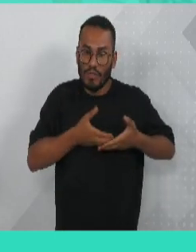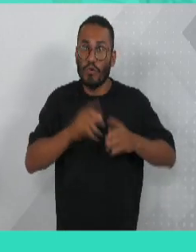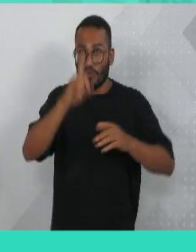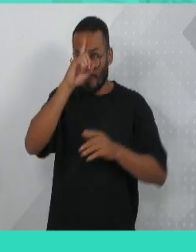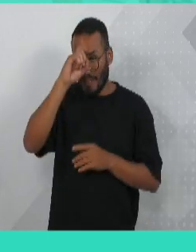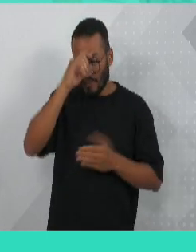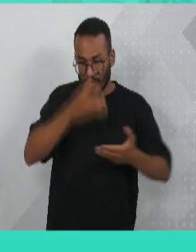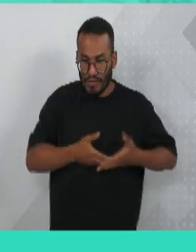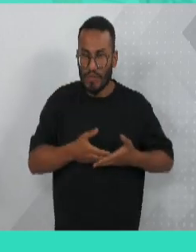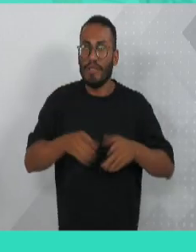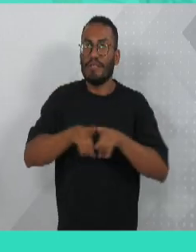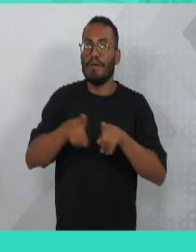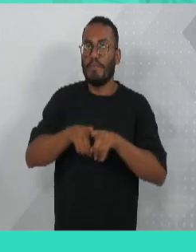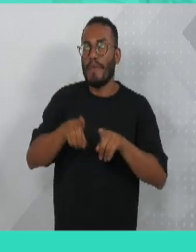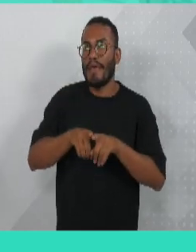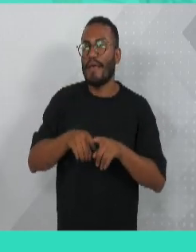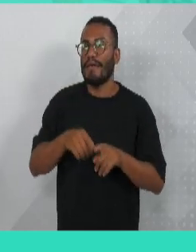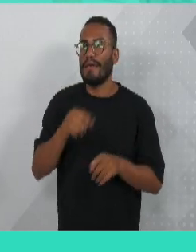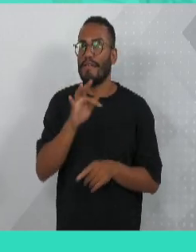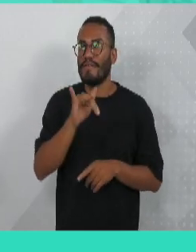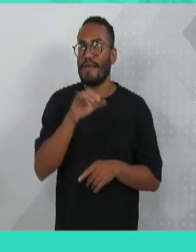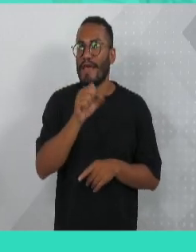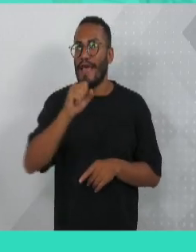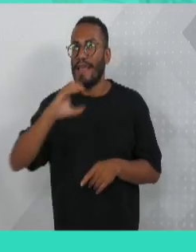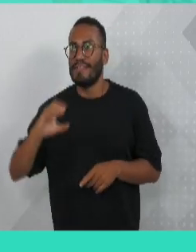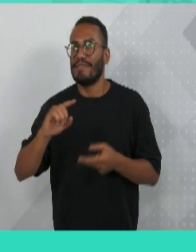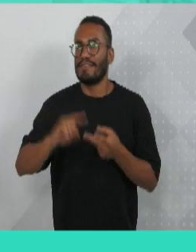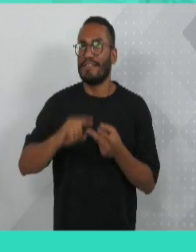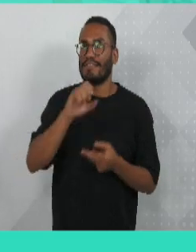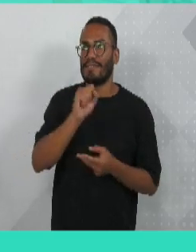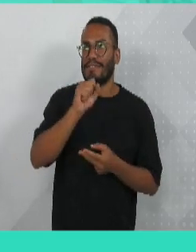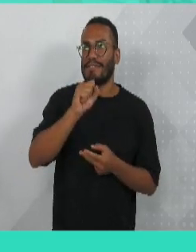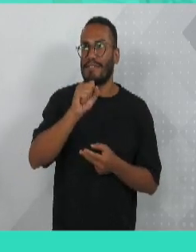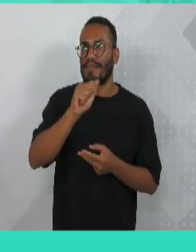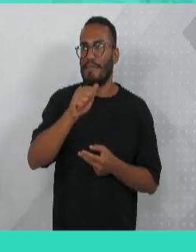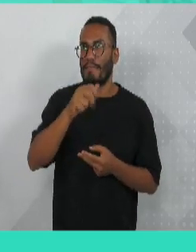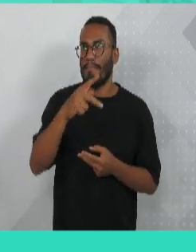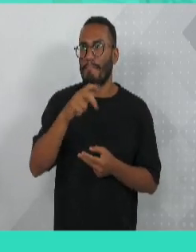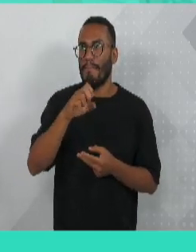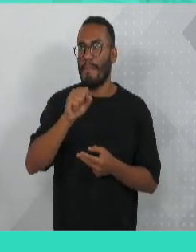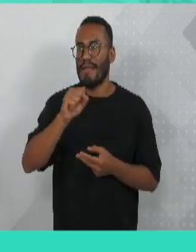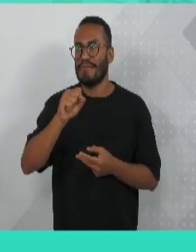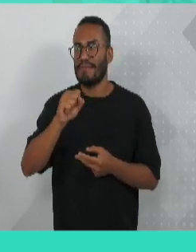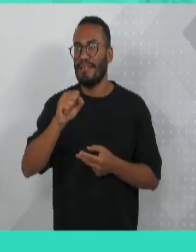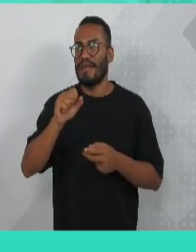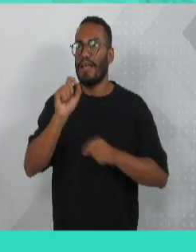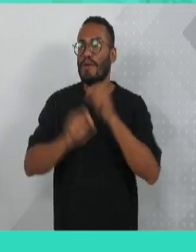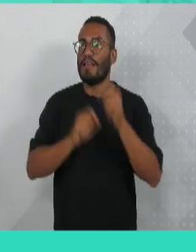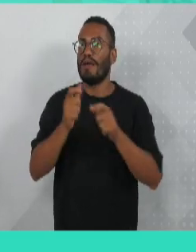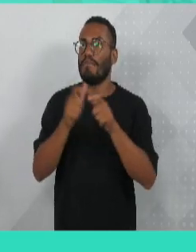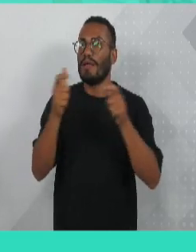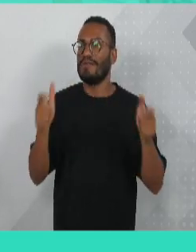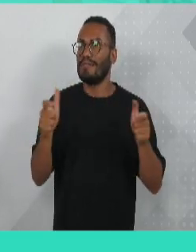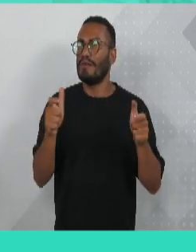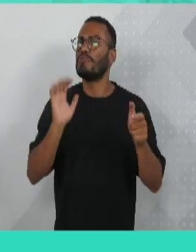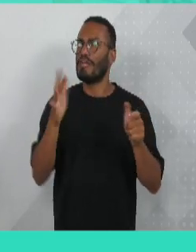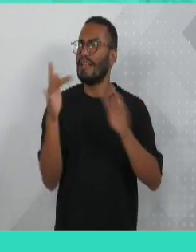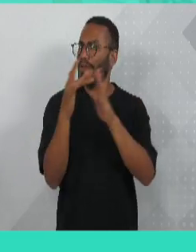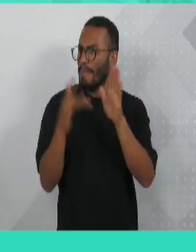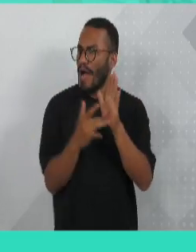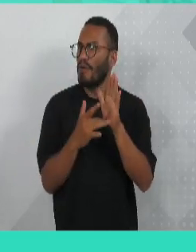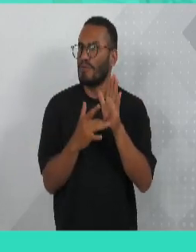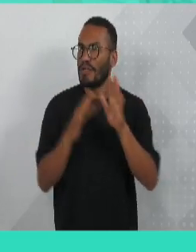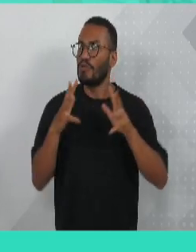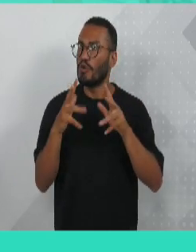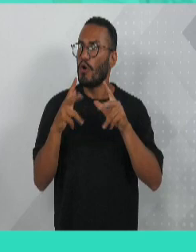em um requerimento da fiesc fanpesc tá que é sobre a ampliação do simples que tá na pauta aí todos